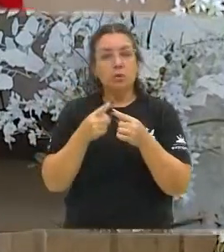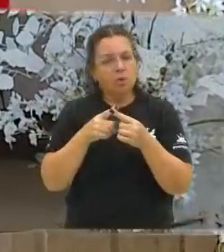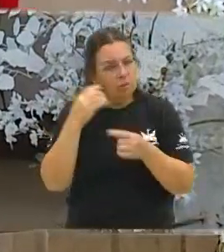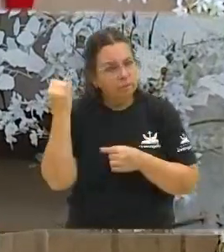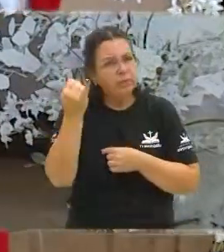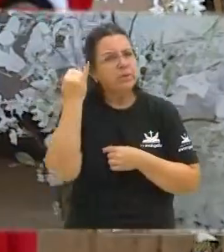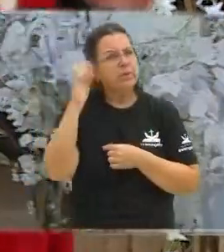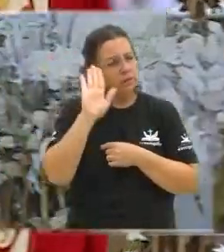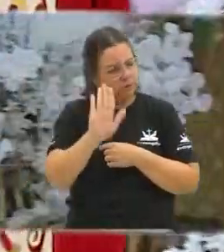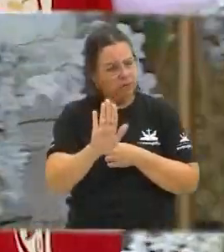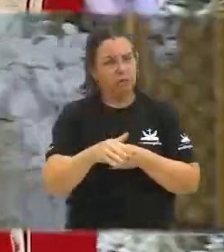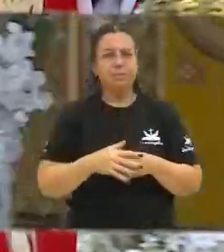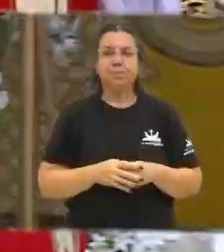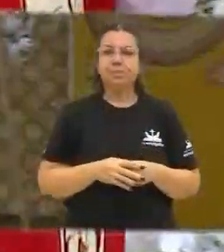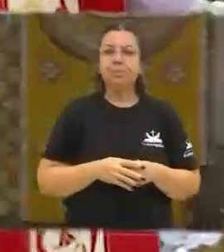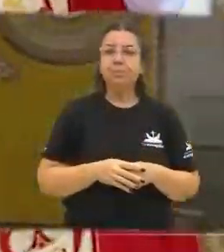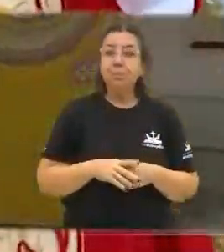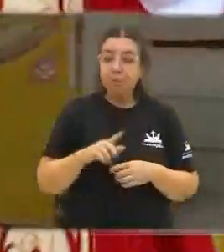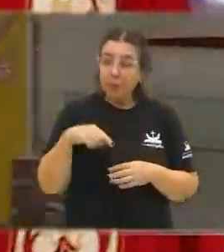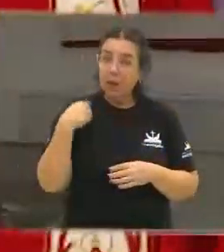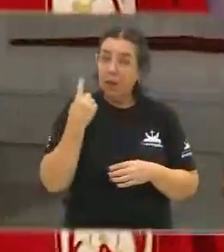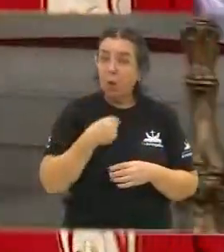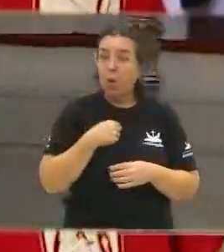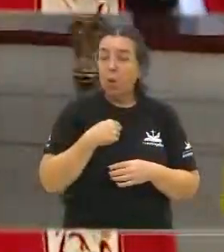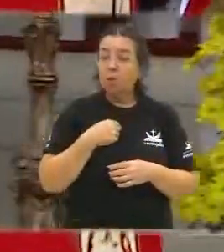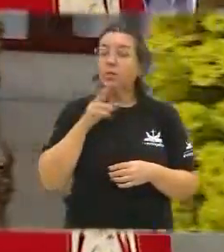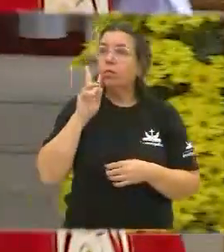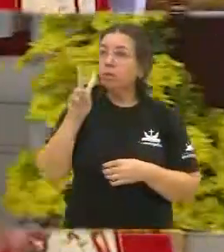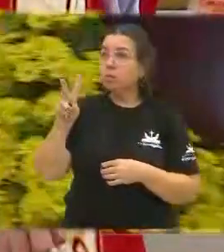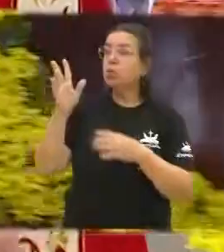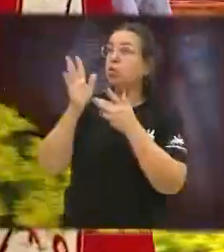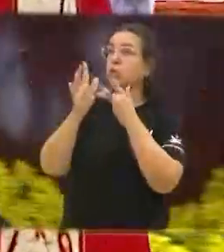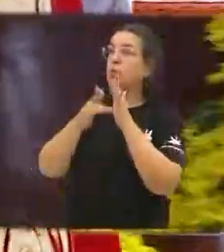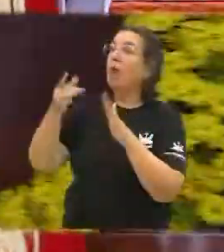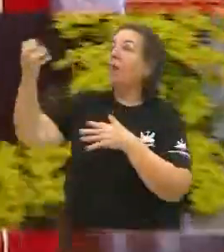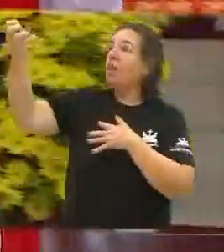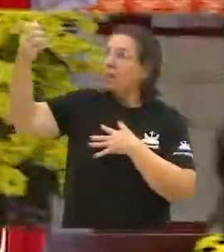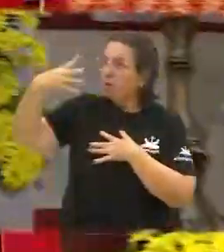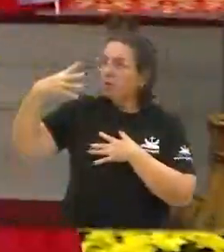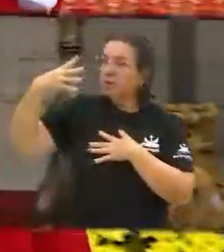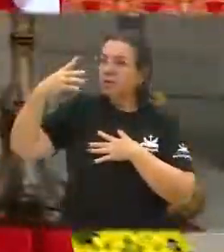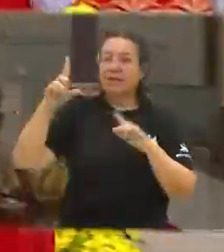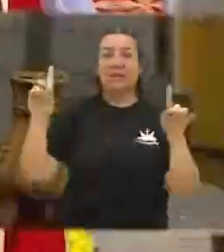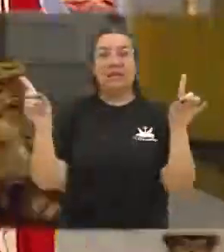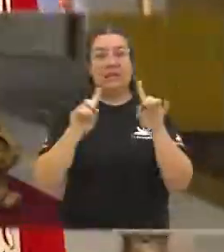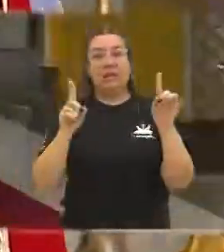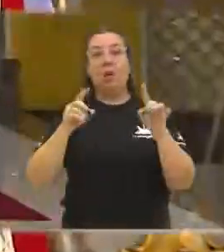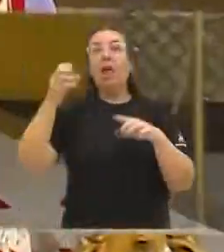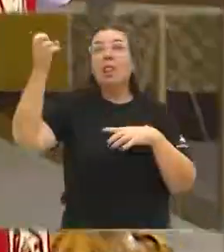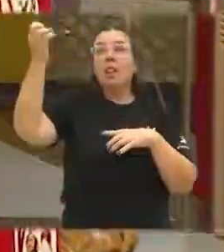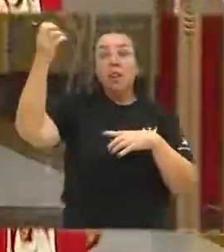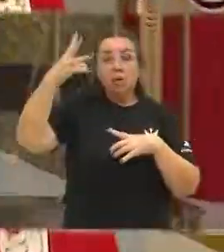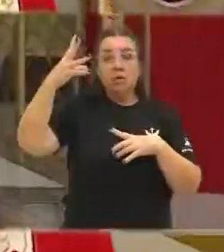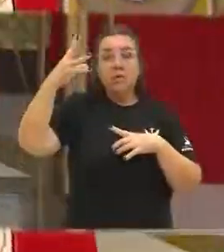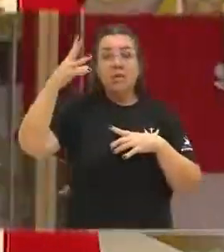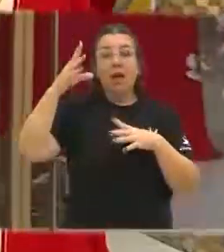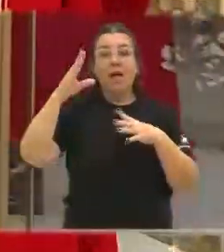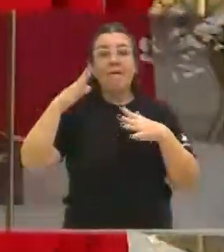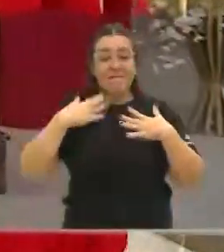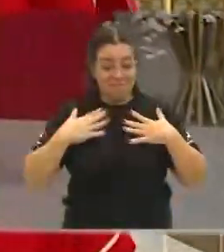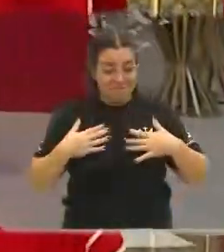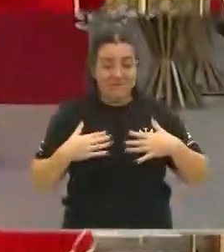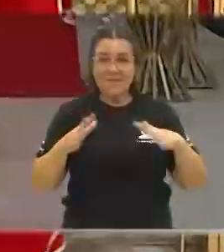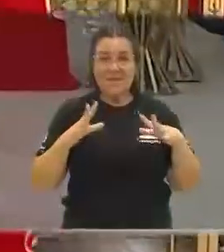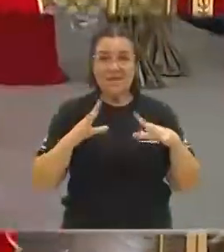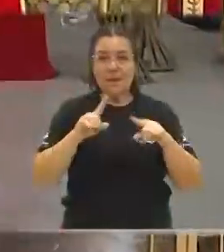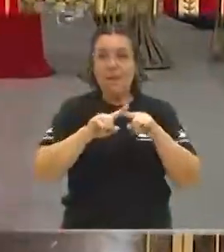é. Quando afirmamos eu sou a luz, não estamos falando de um astro, estamos falando de